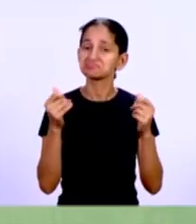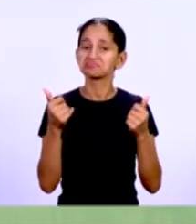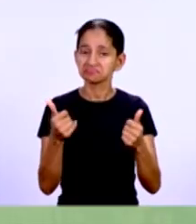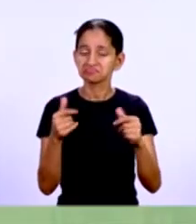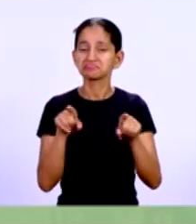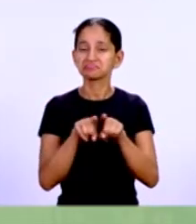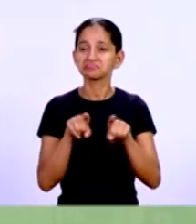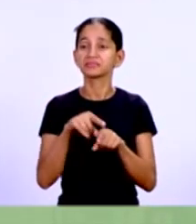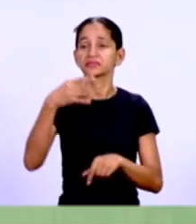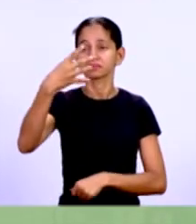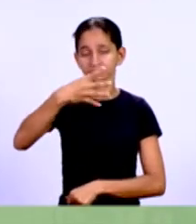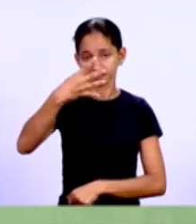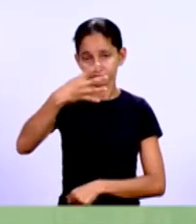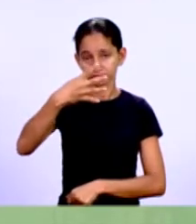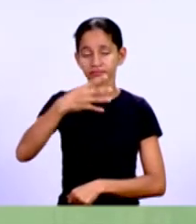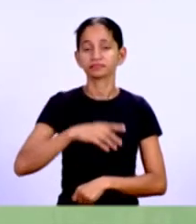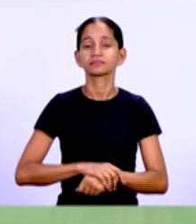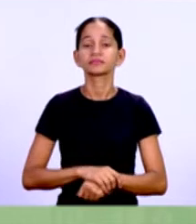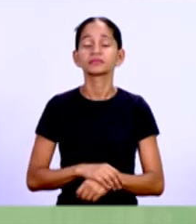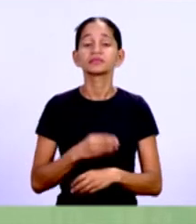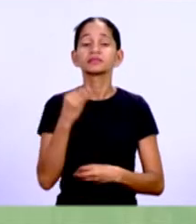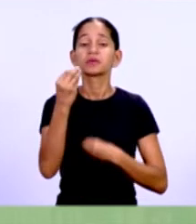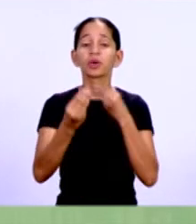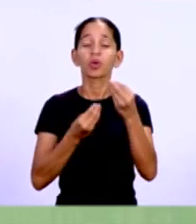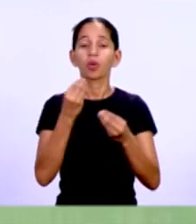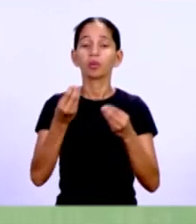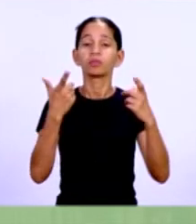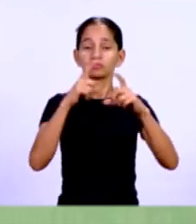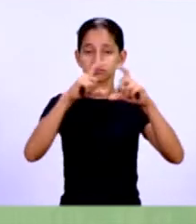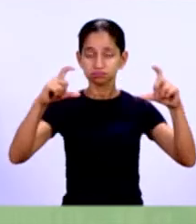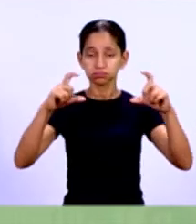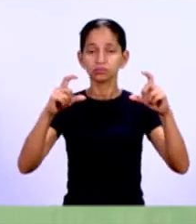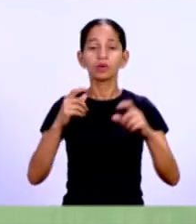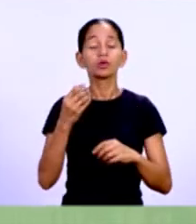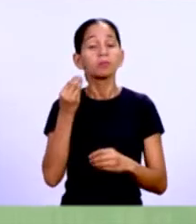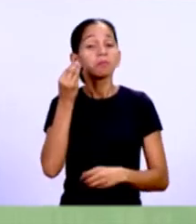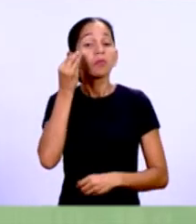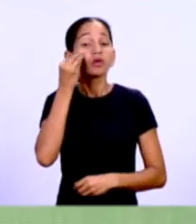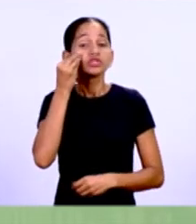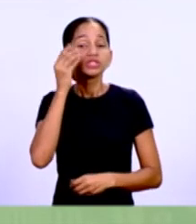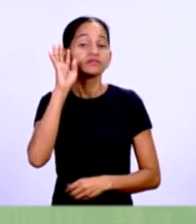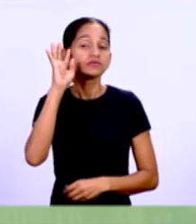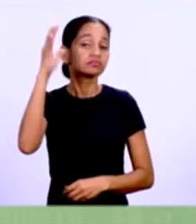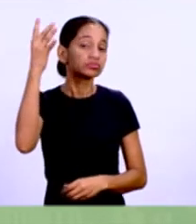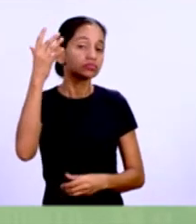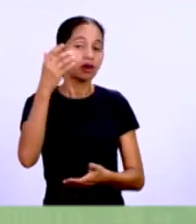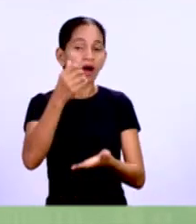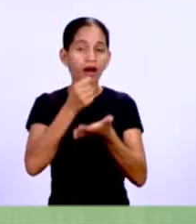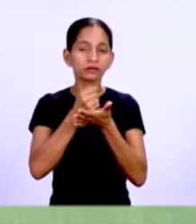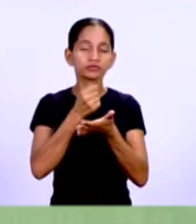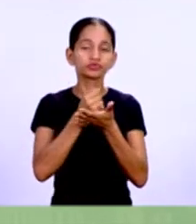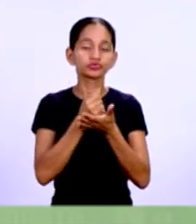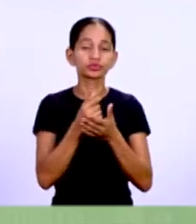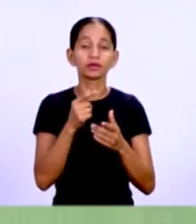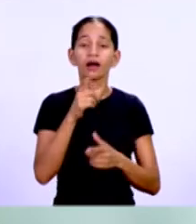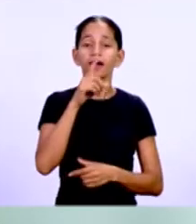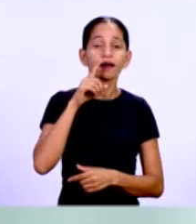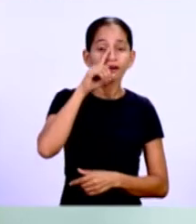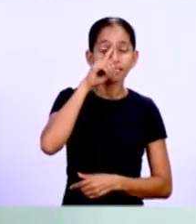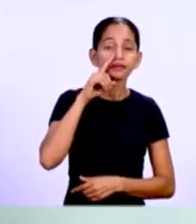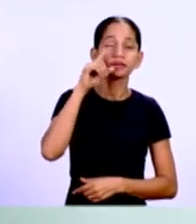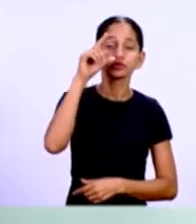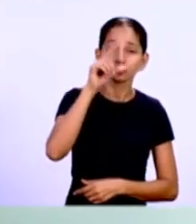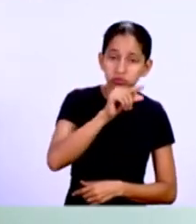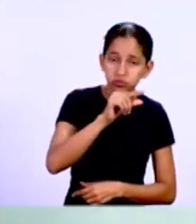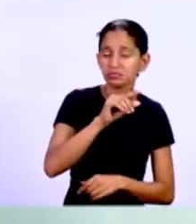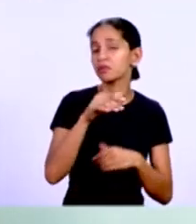questão 4, então, que é: como matriz de probabilidade pode te auxiliar na mitigação de risco? Gente,